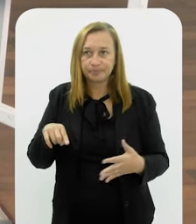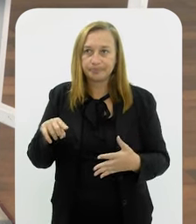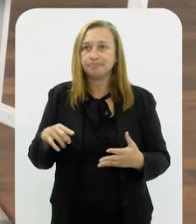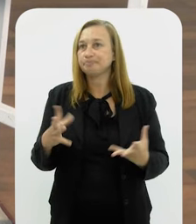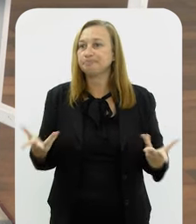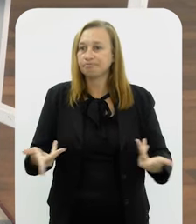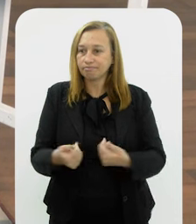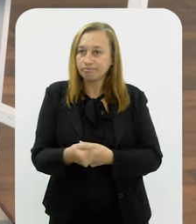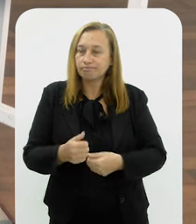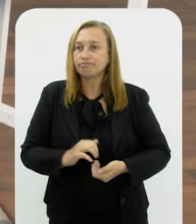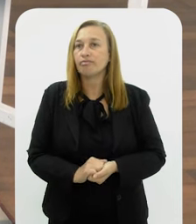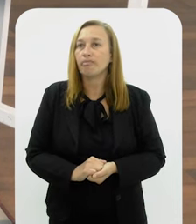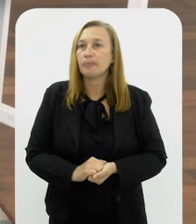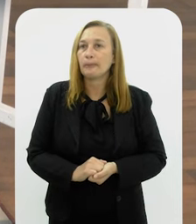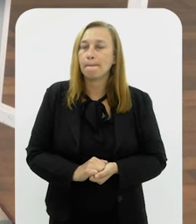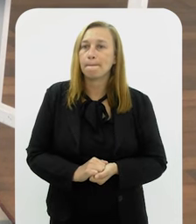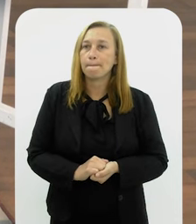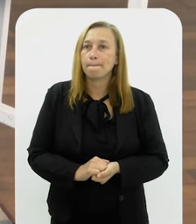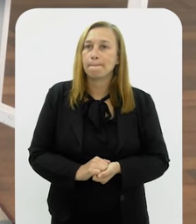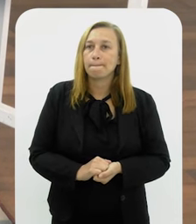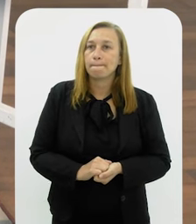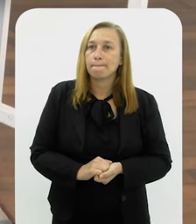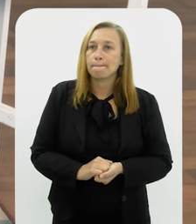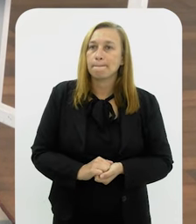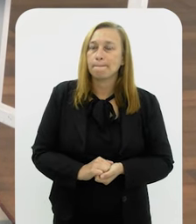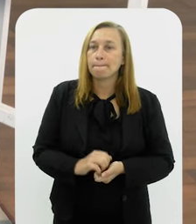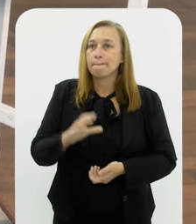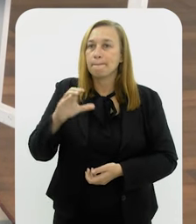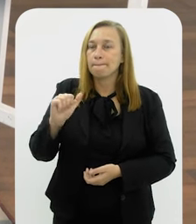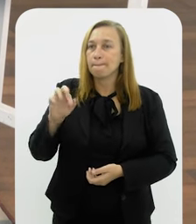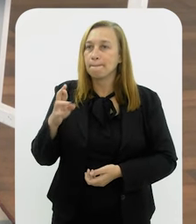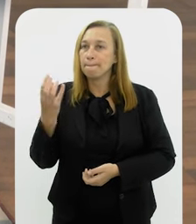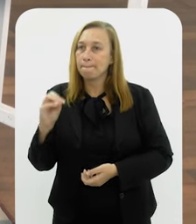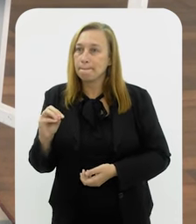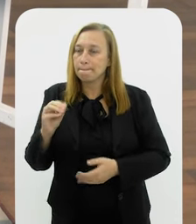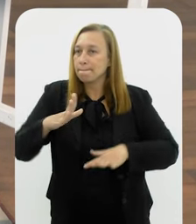samba. Né? Ótimo. Mas o carrinho do pagode,